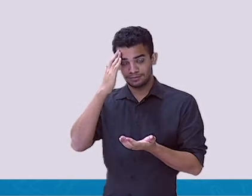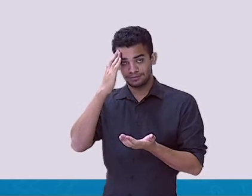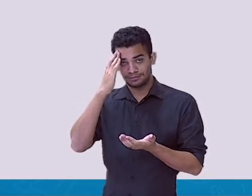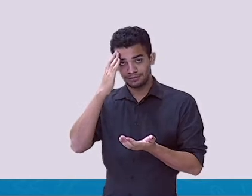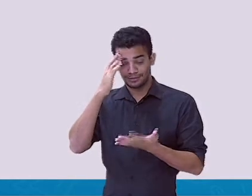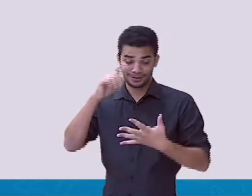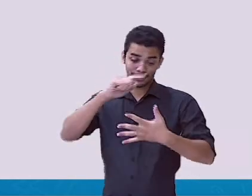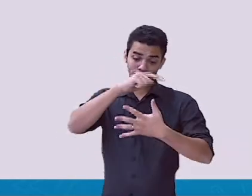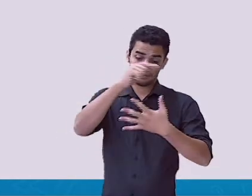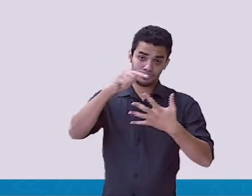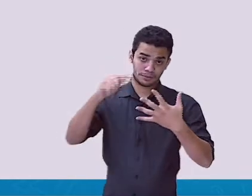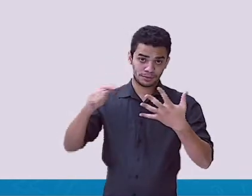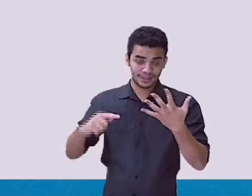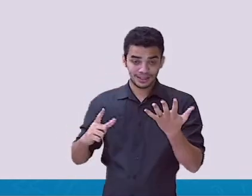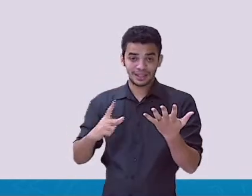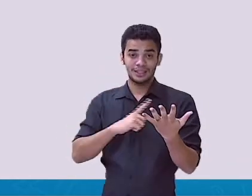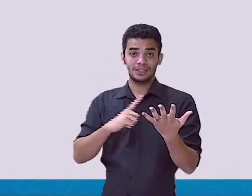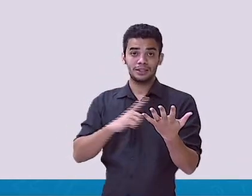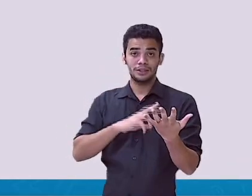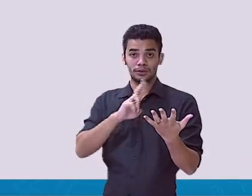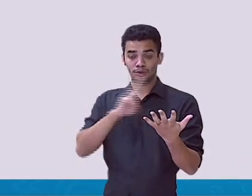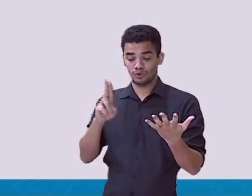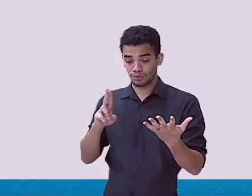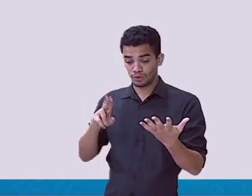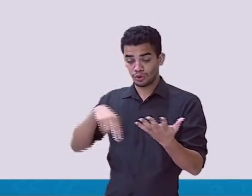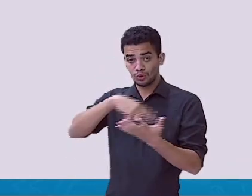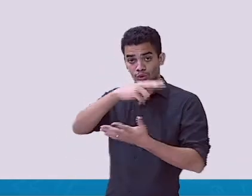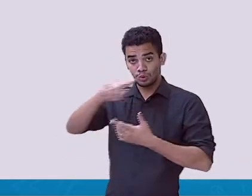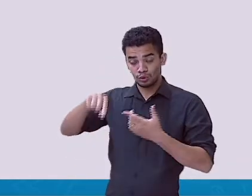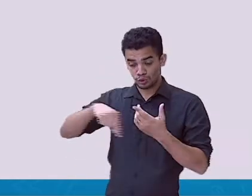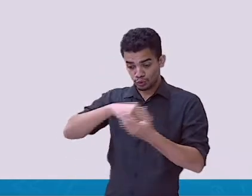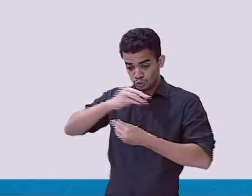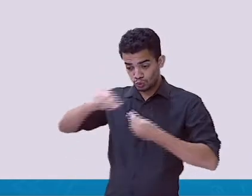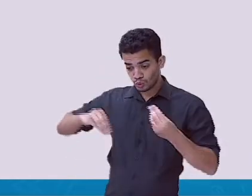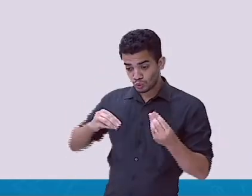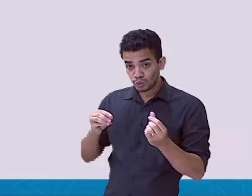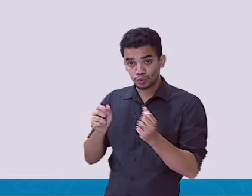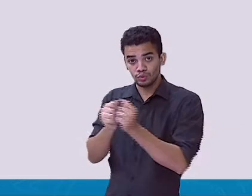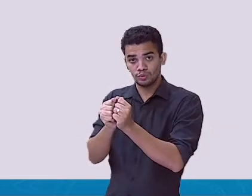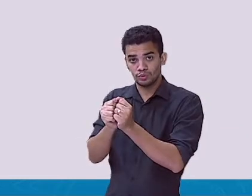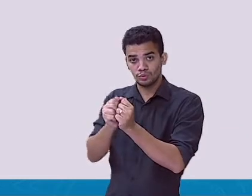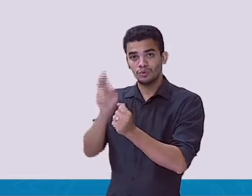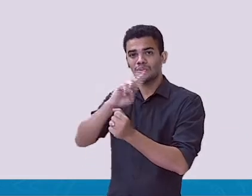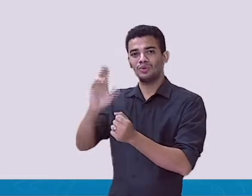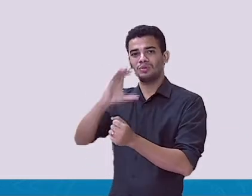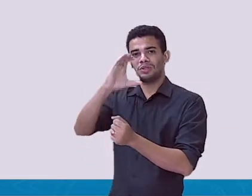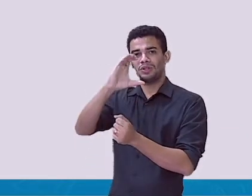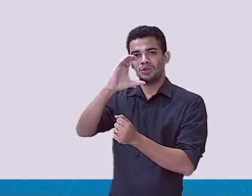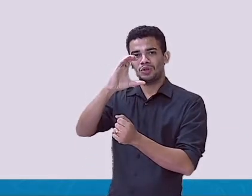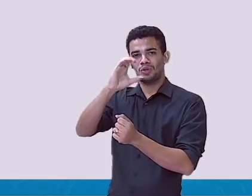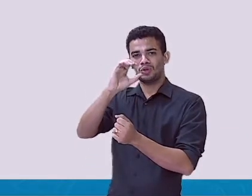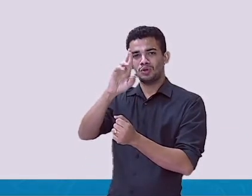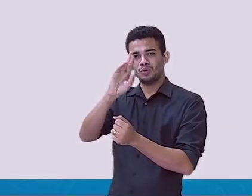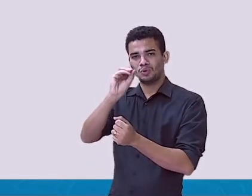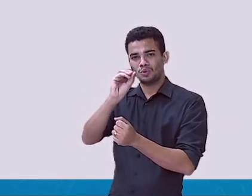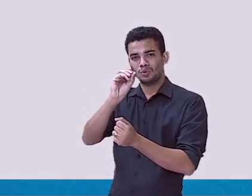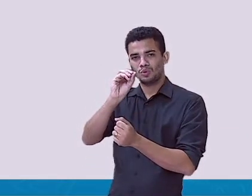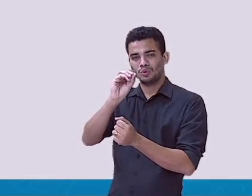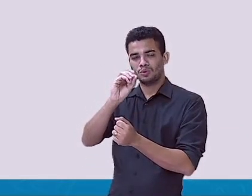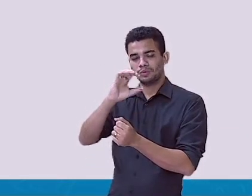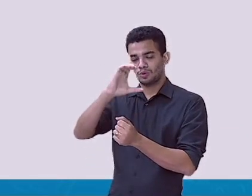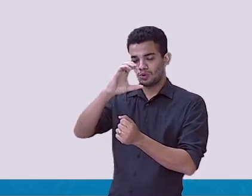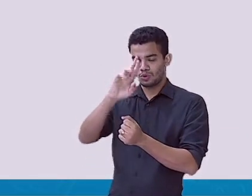que recebem o nome de crustáceos dentro das classes dos invertebrados,